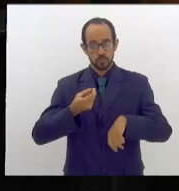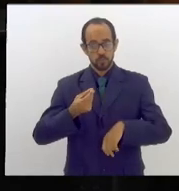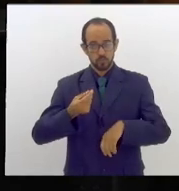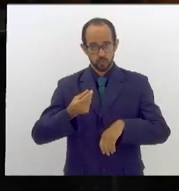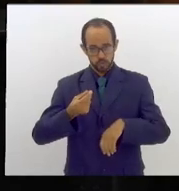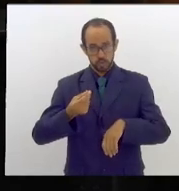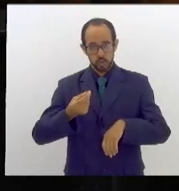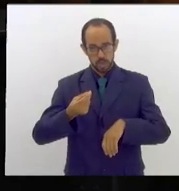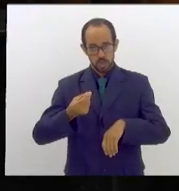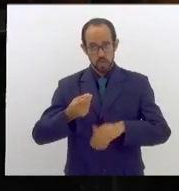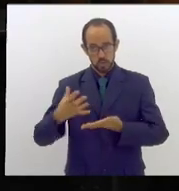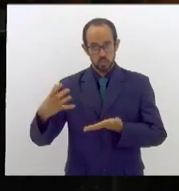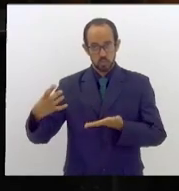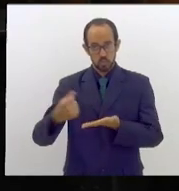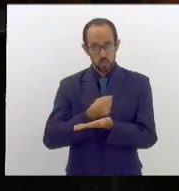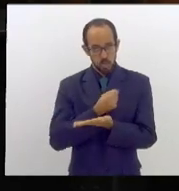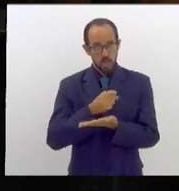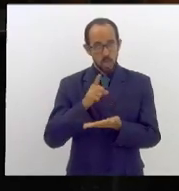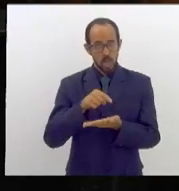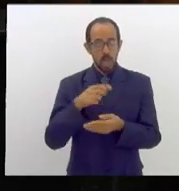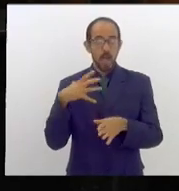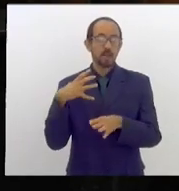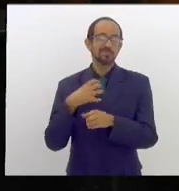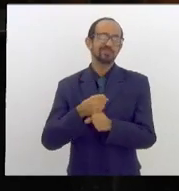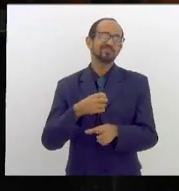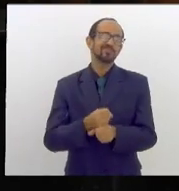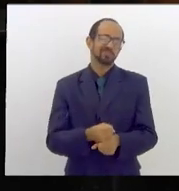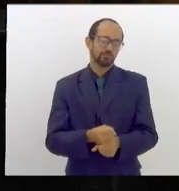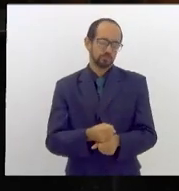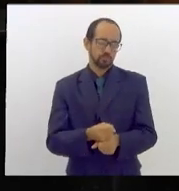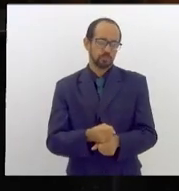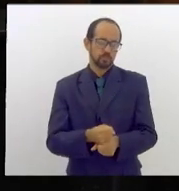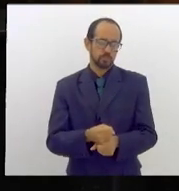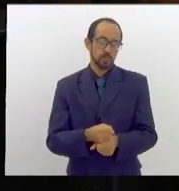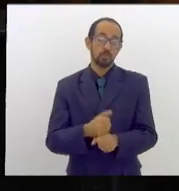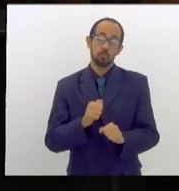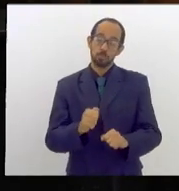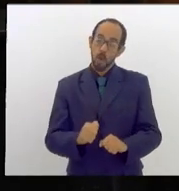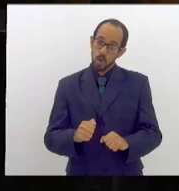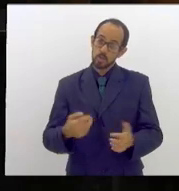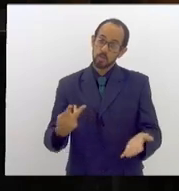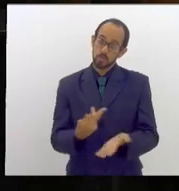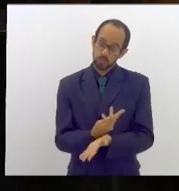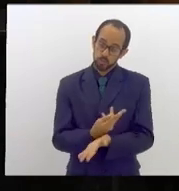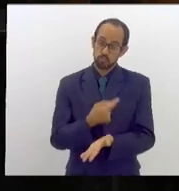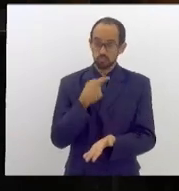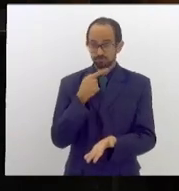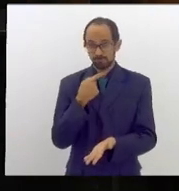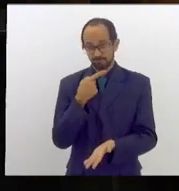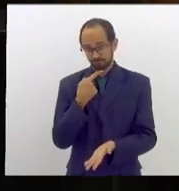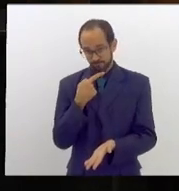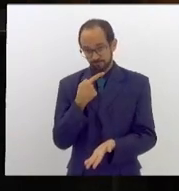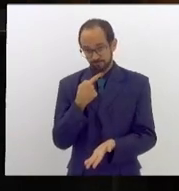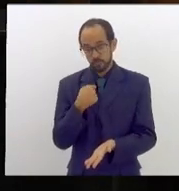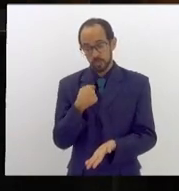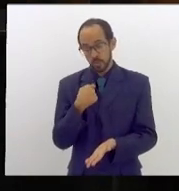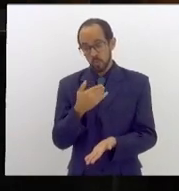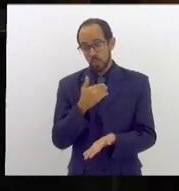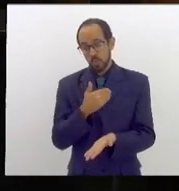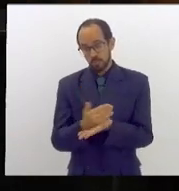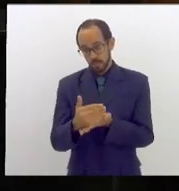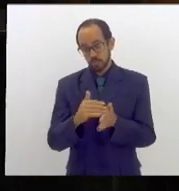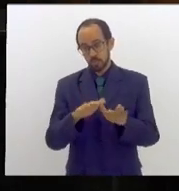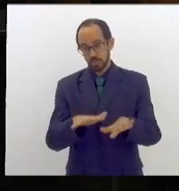são estimadas e eu faço questão de começar por aí e